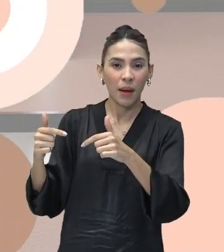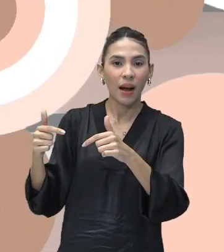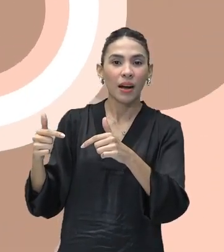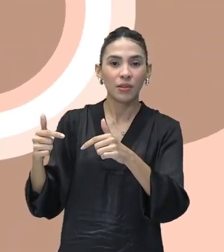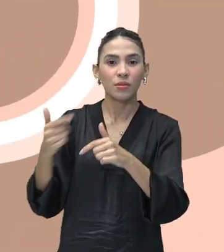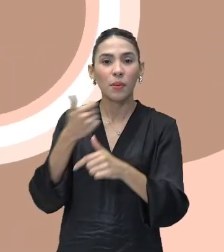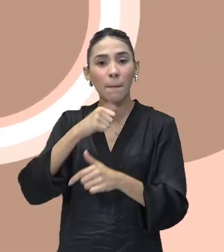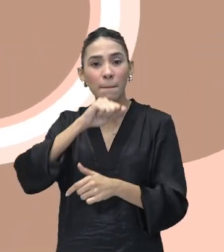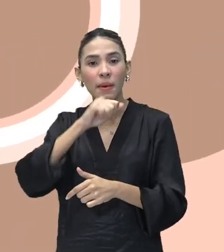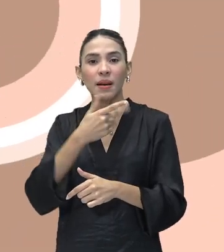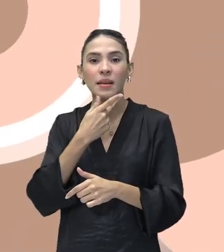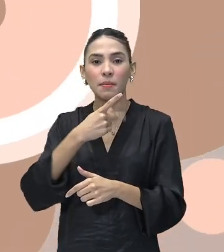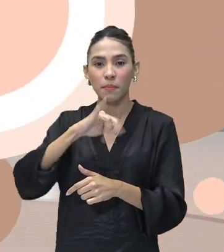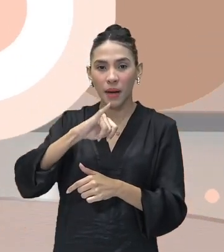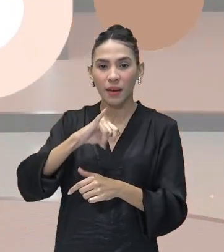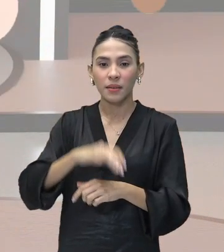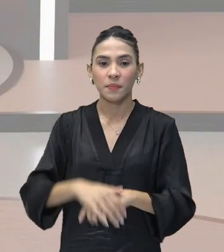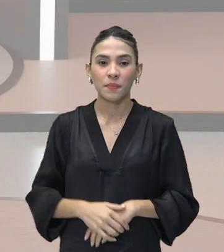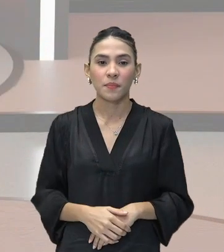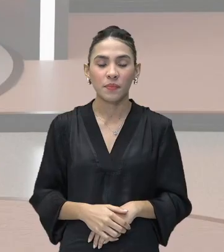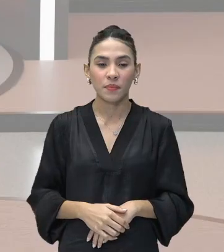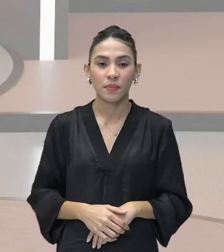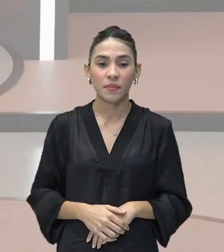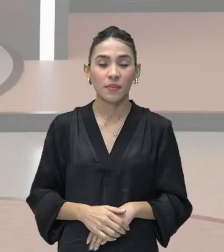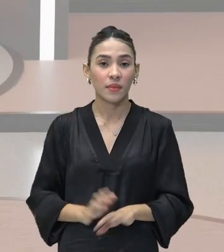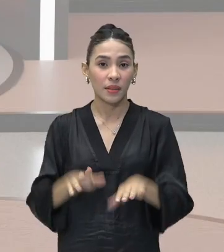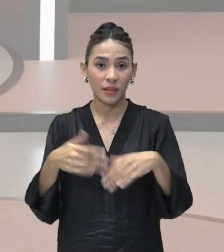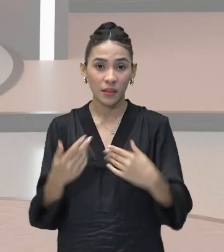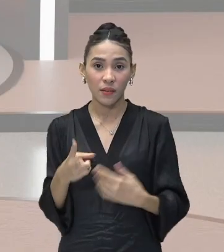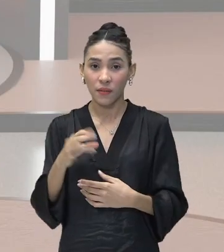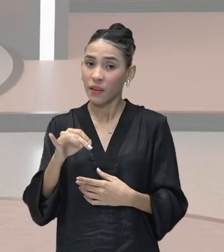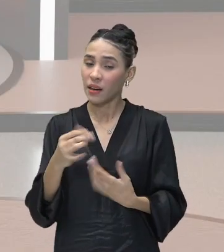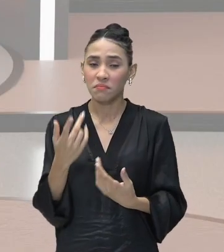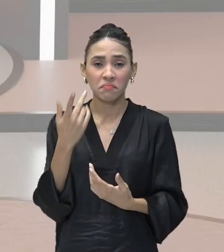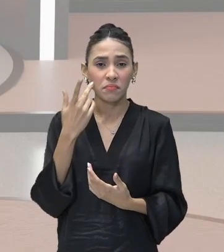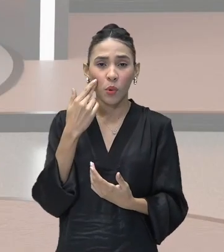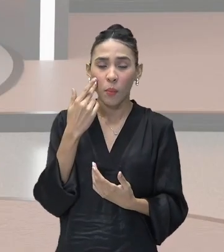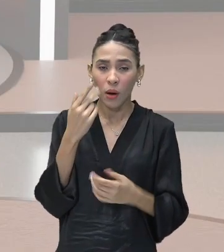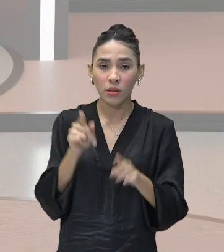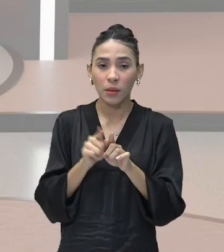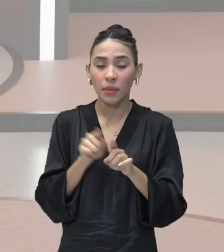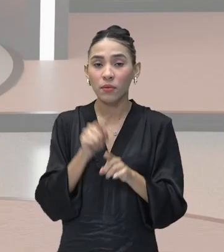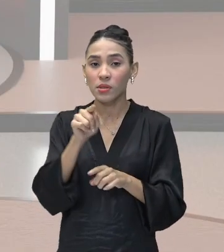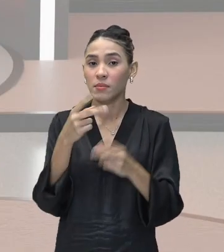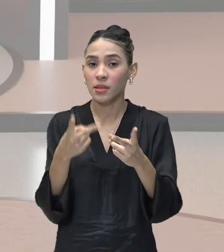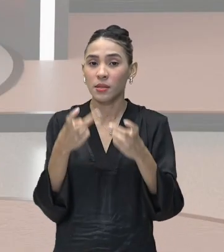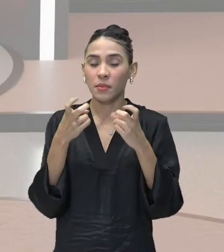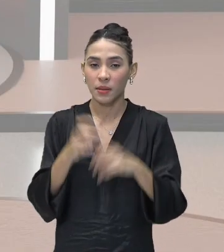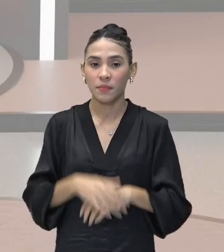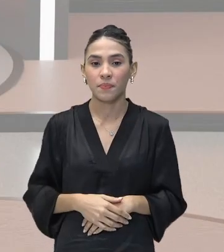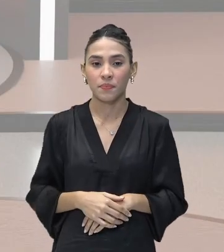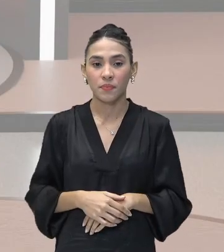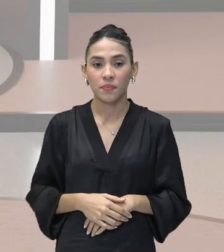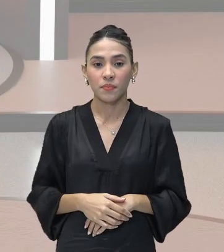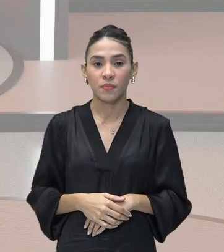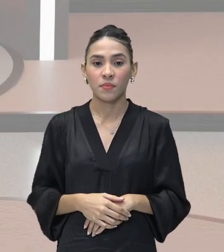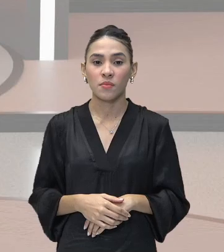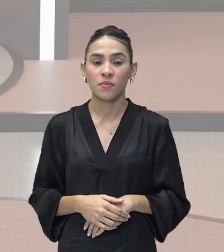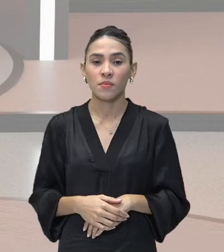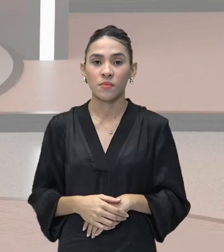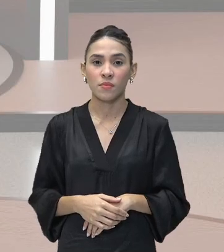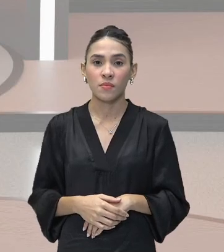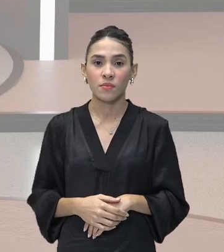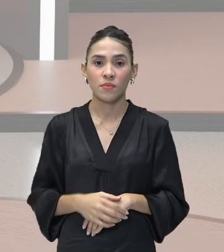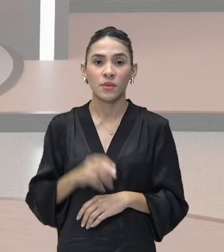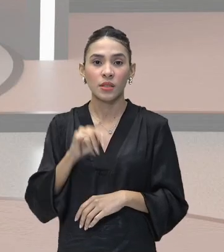seus pais. Então, vai ser muito comum nesse momento, por exemplo, né, você observar, né, depois se